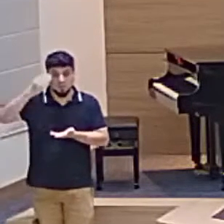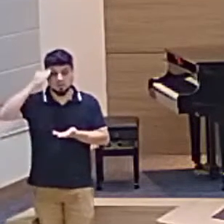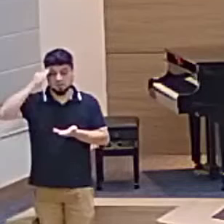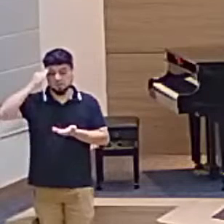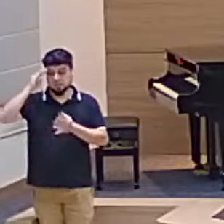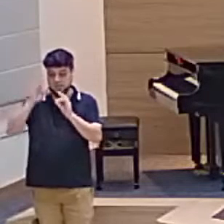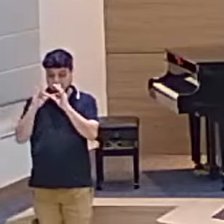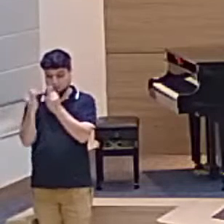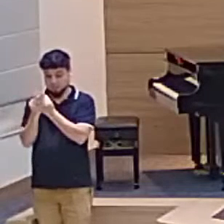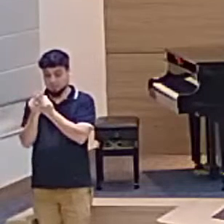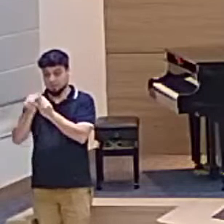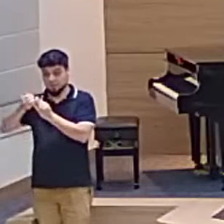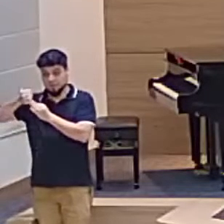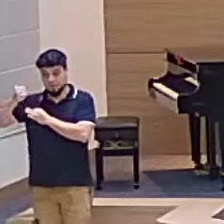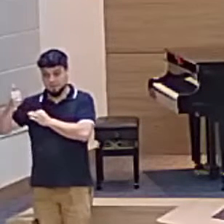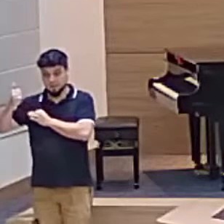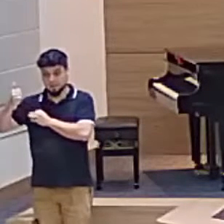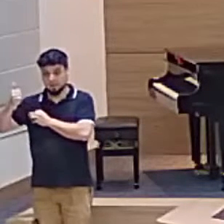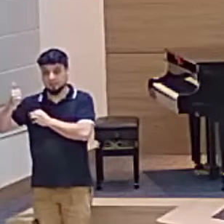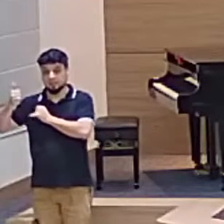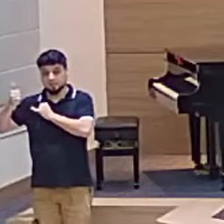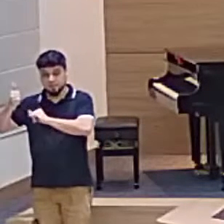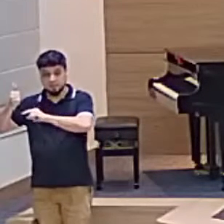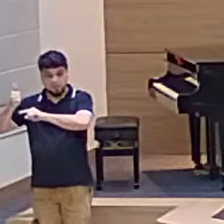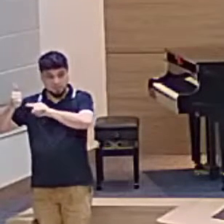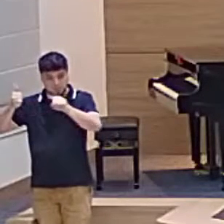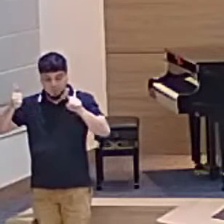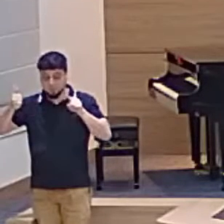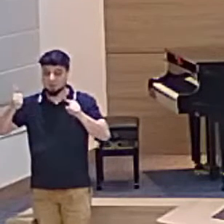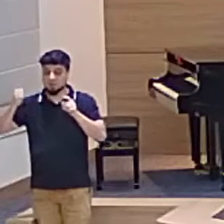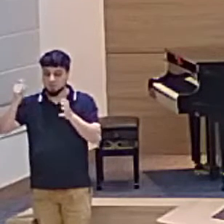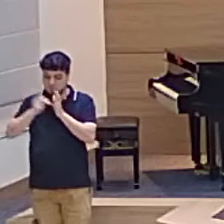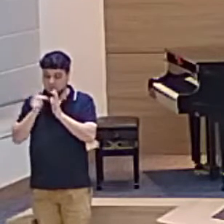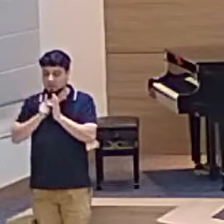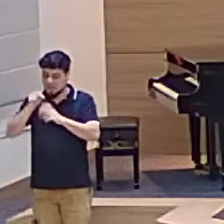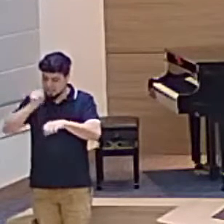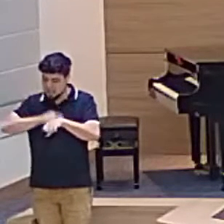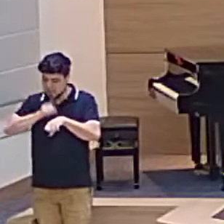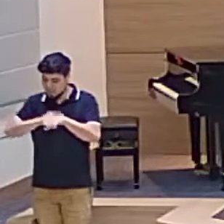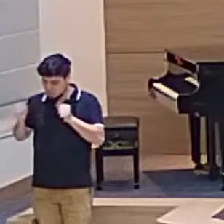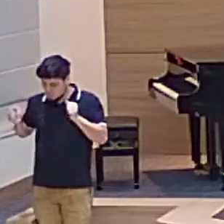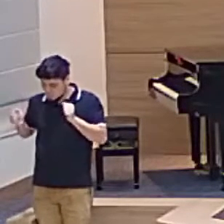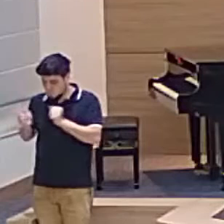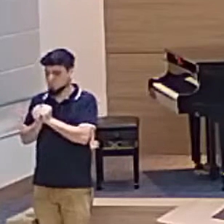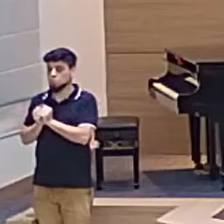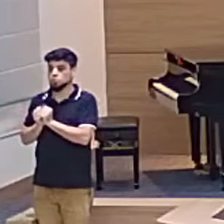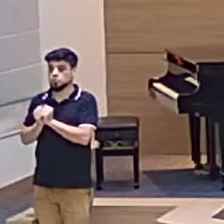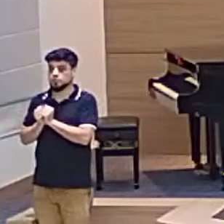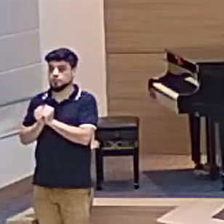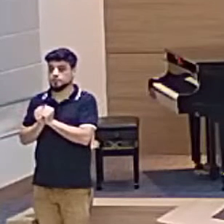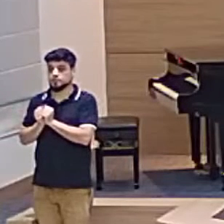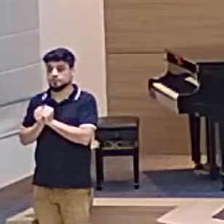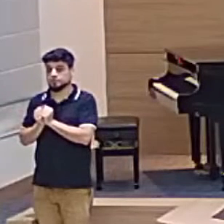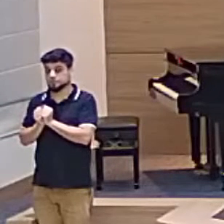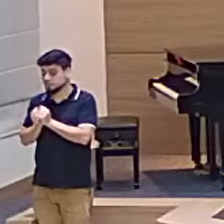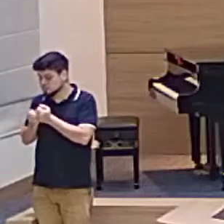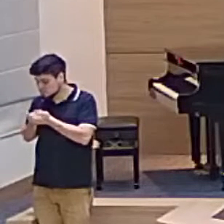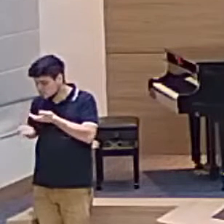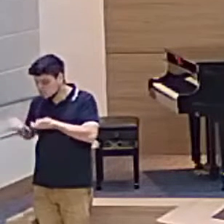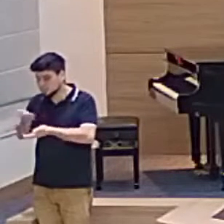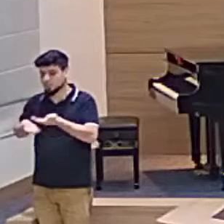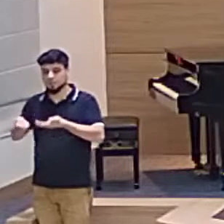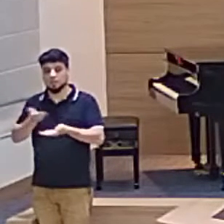só vai bem se nós de fato investimos tempo conduzir a nossa família